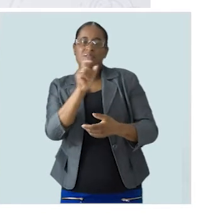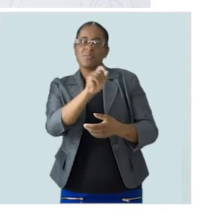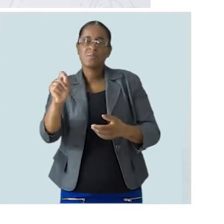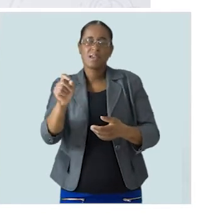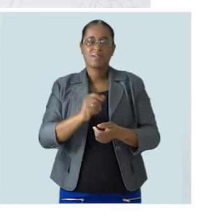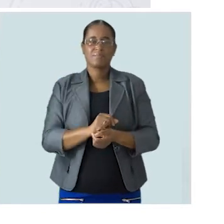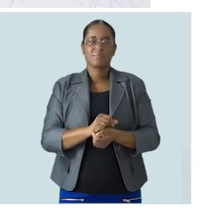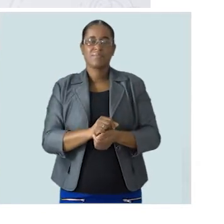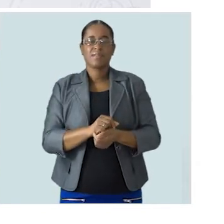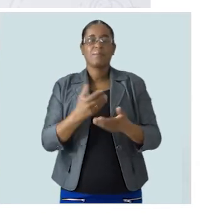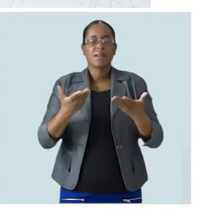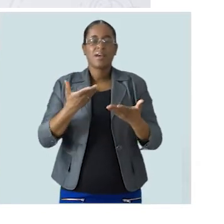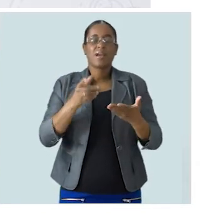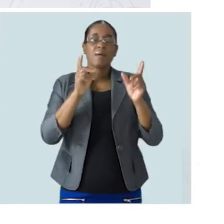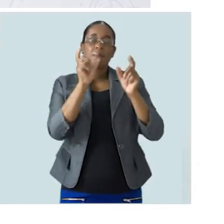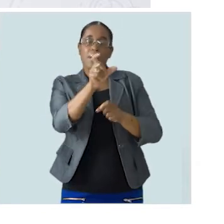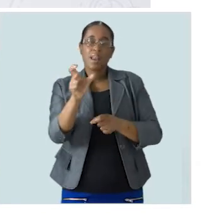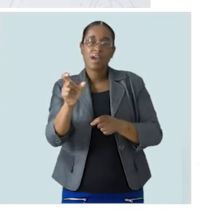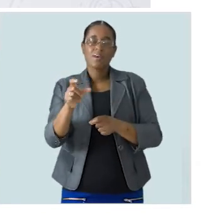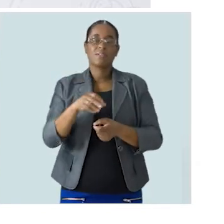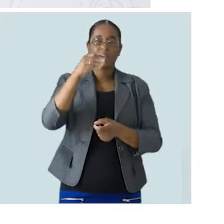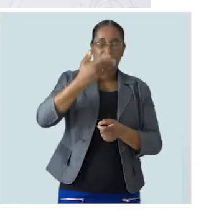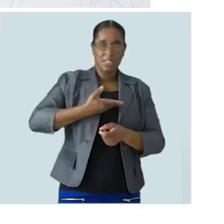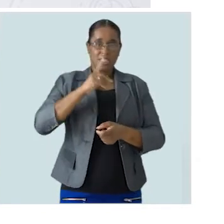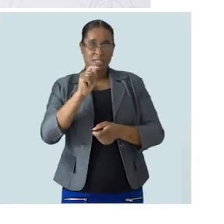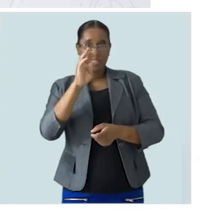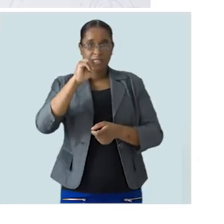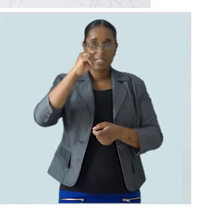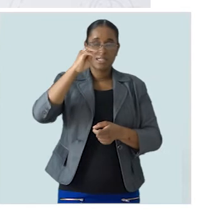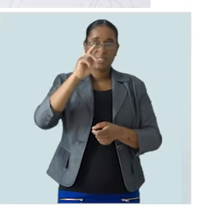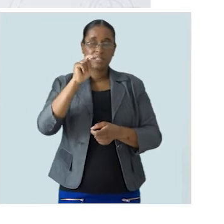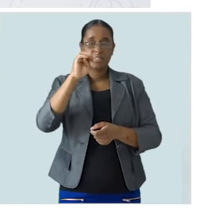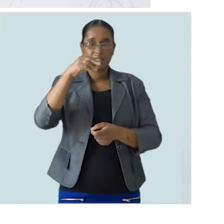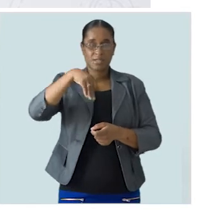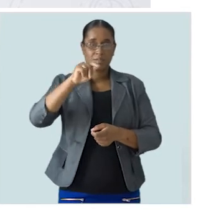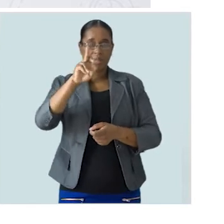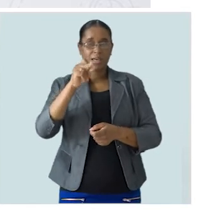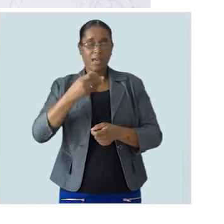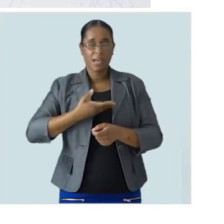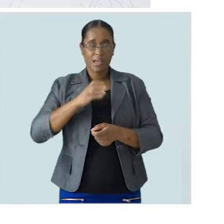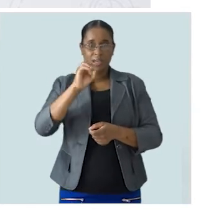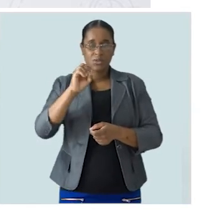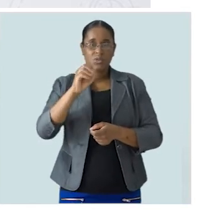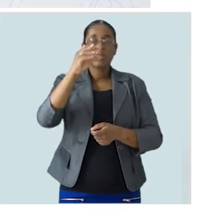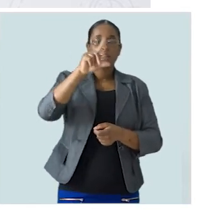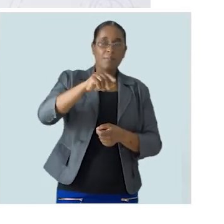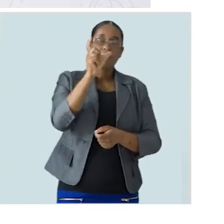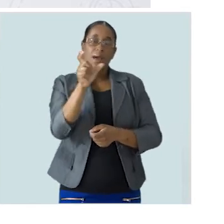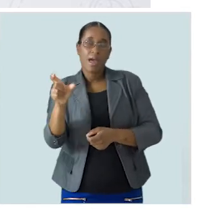palavra desesperado e perturbado. Certíssimo. E na frase C?